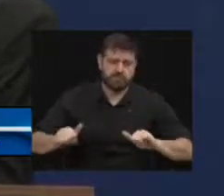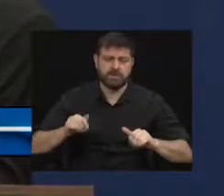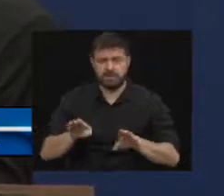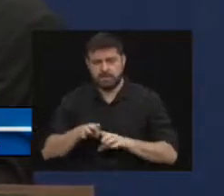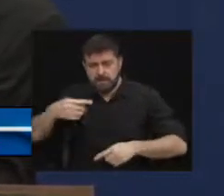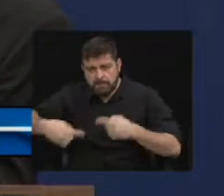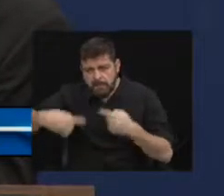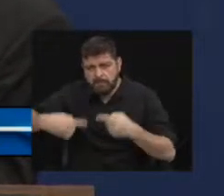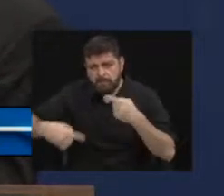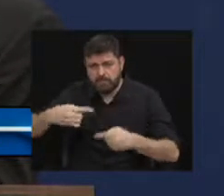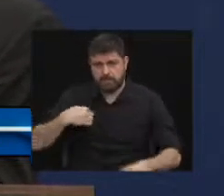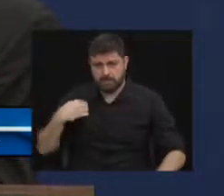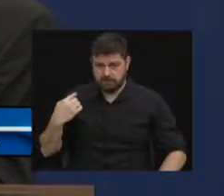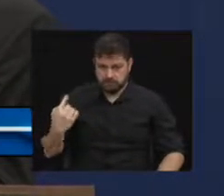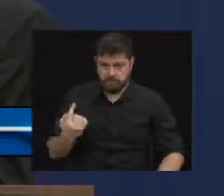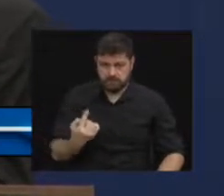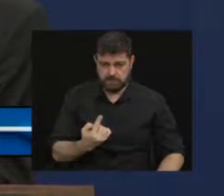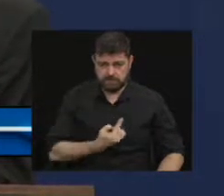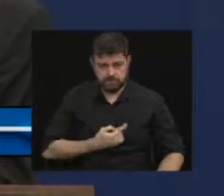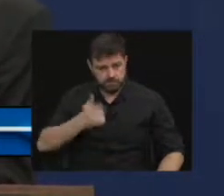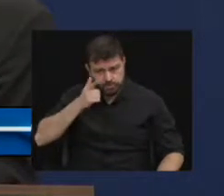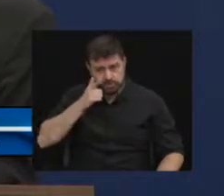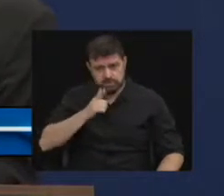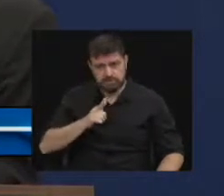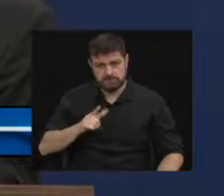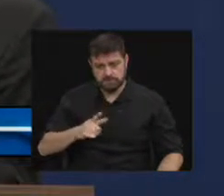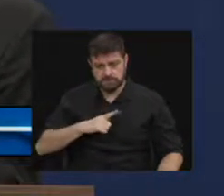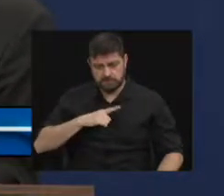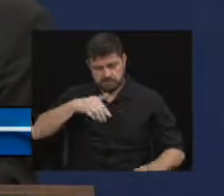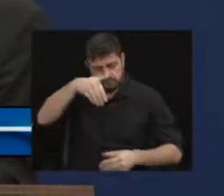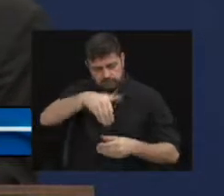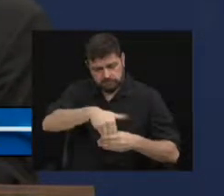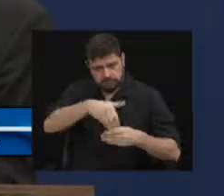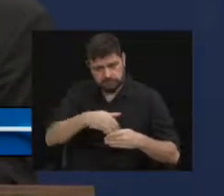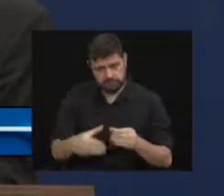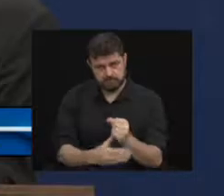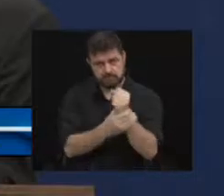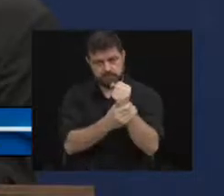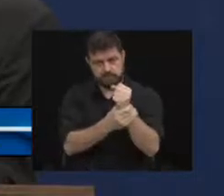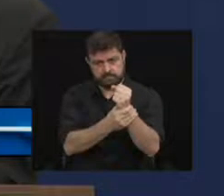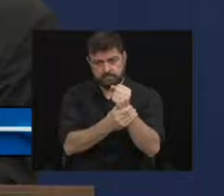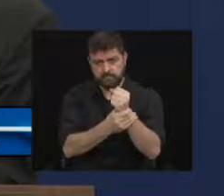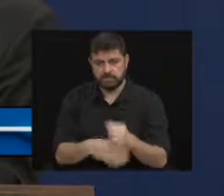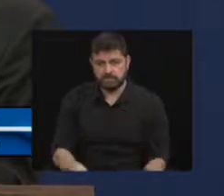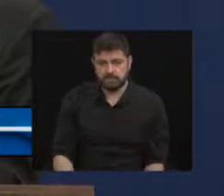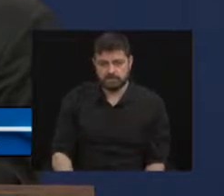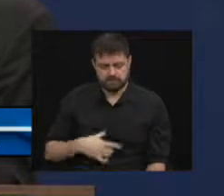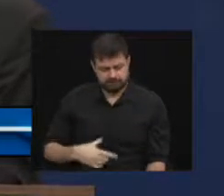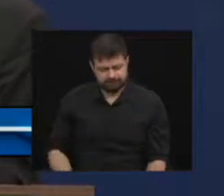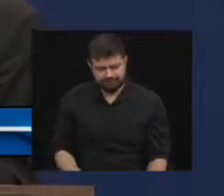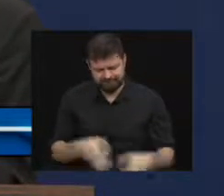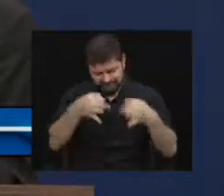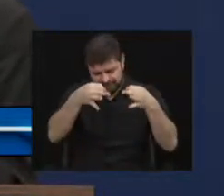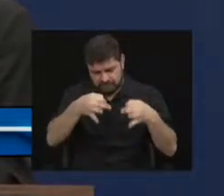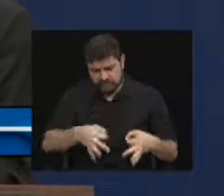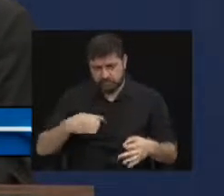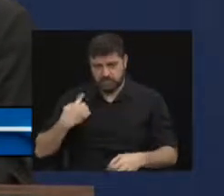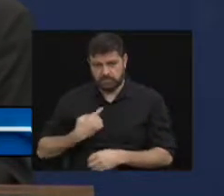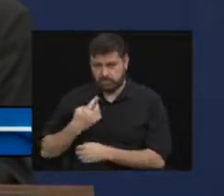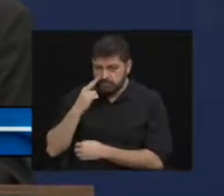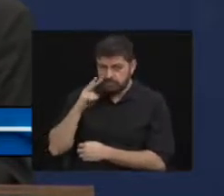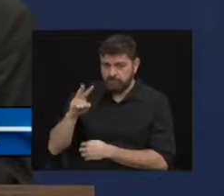nós tenhamos uma Câmara de Vereadores, um poder executivo que possa efetivamente